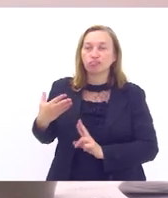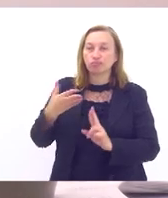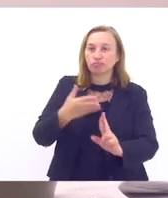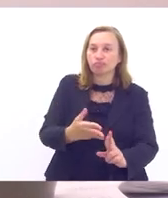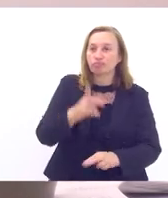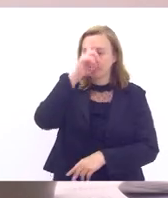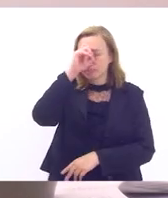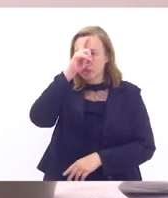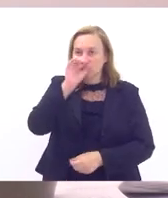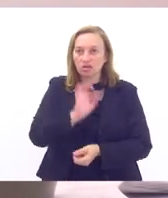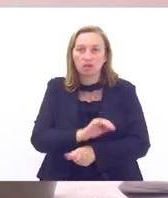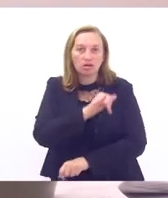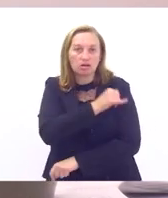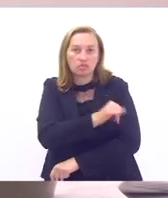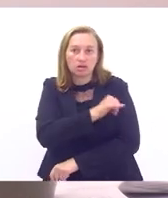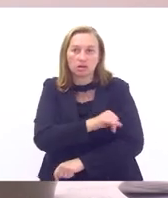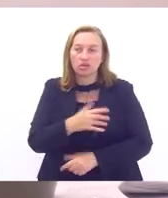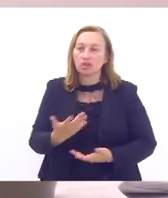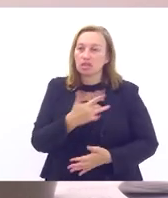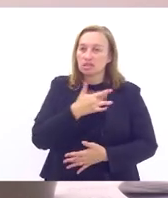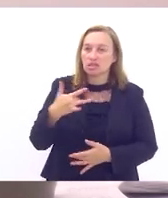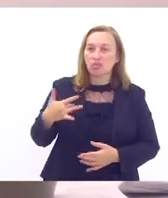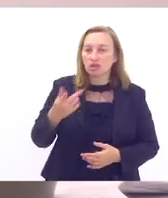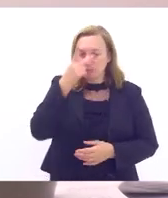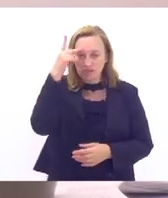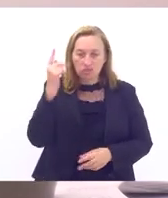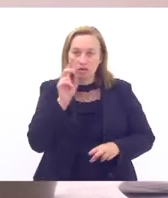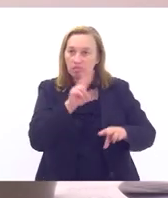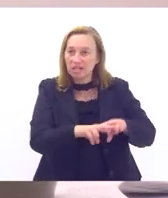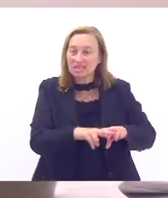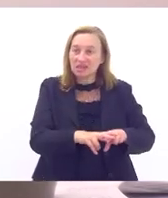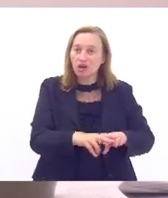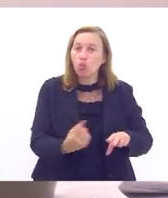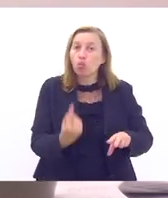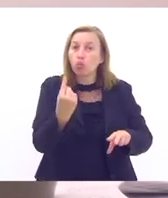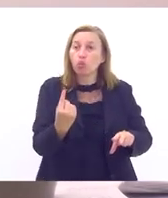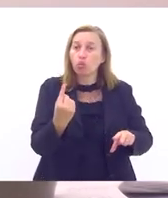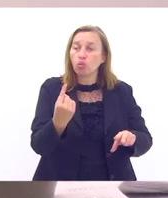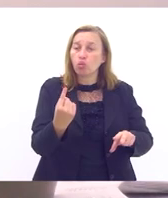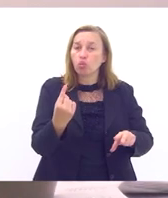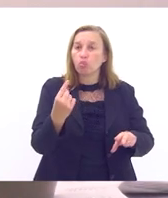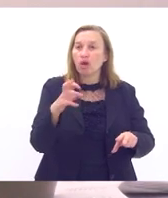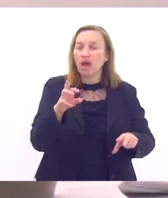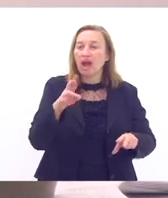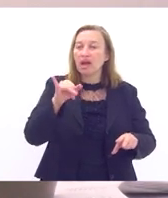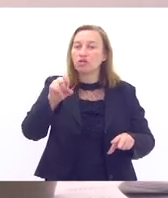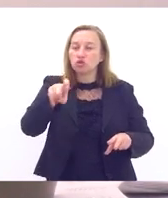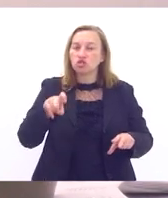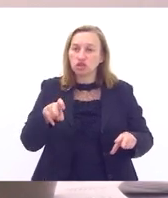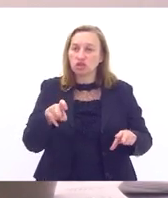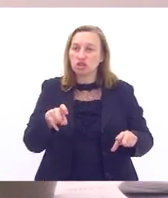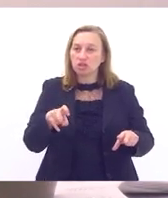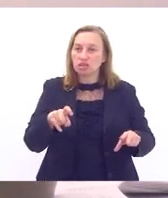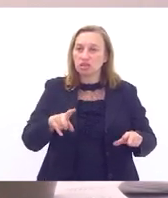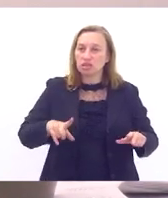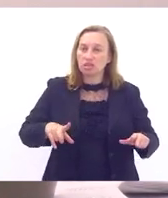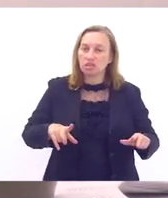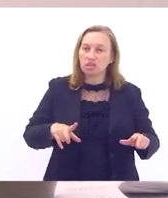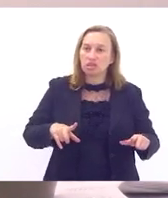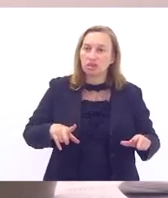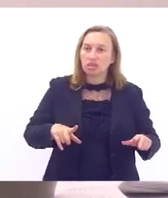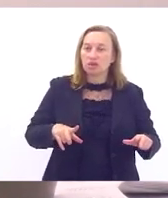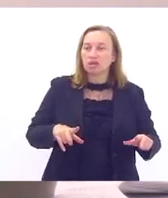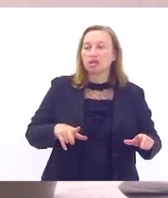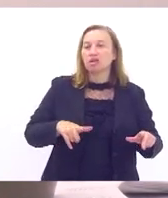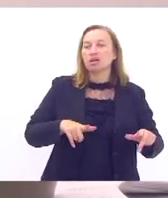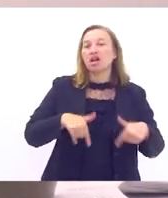Janeiro para a Saúde Prisional não tinha um raio-x funcionando para a detecção da doença.